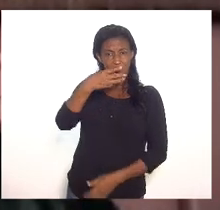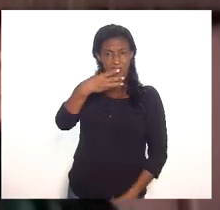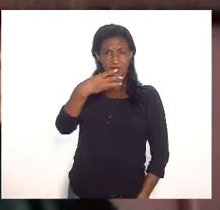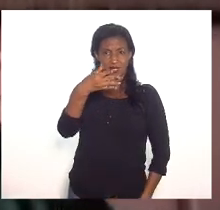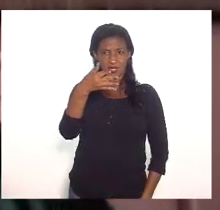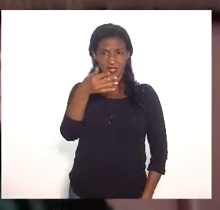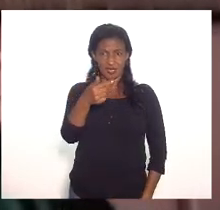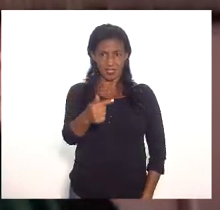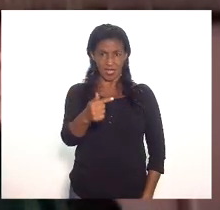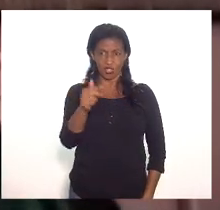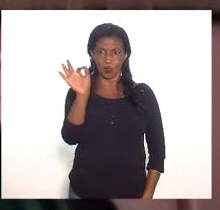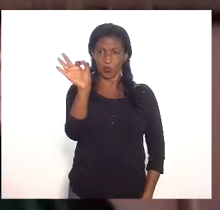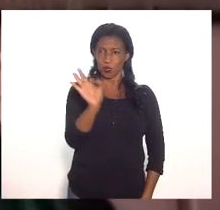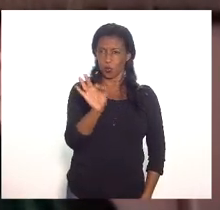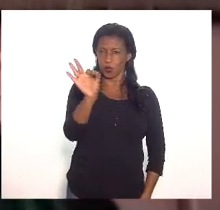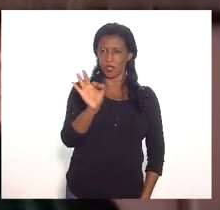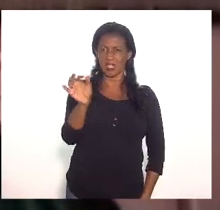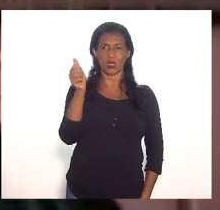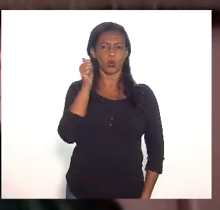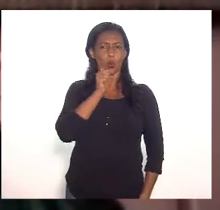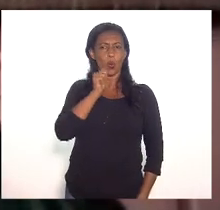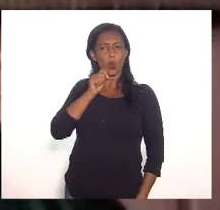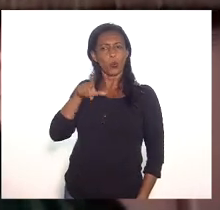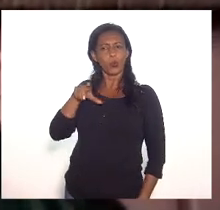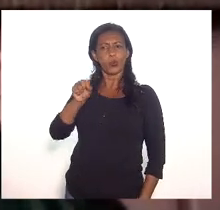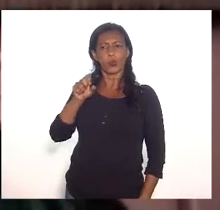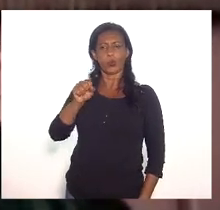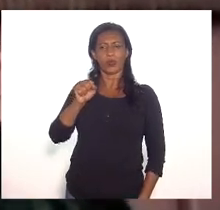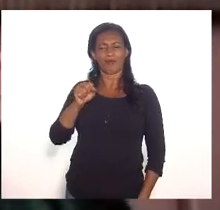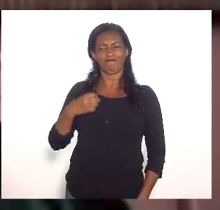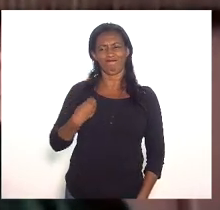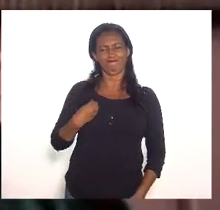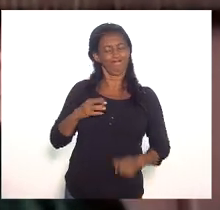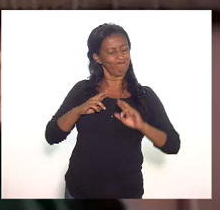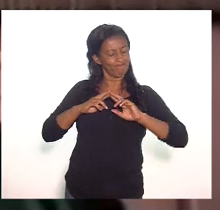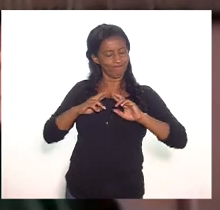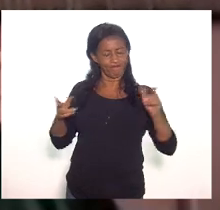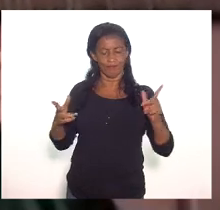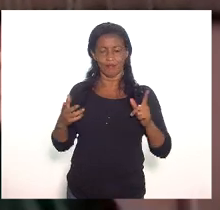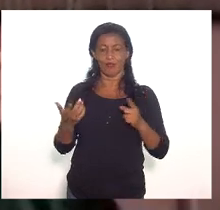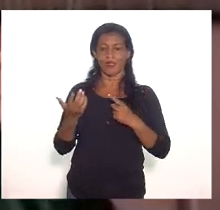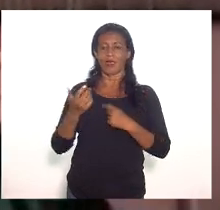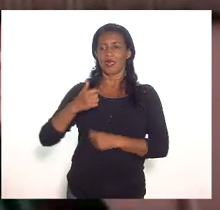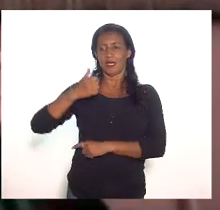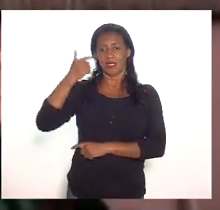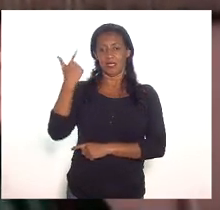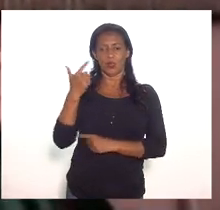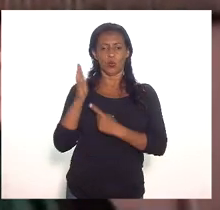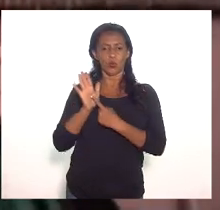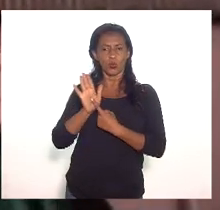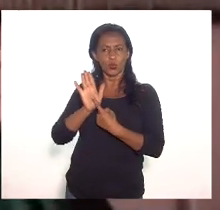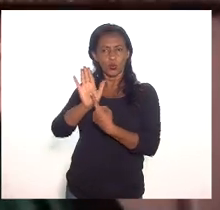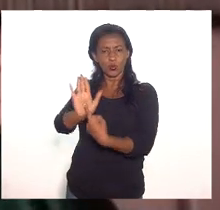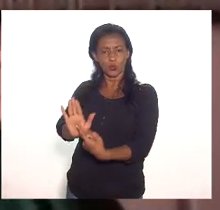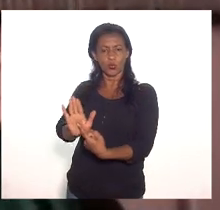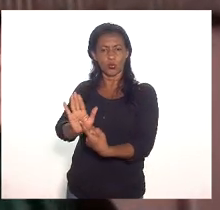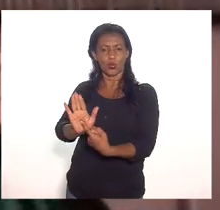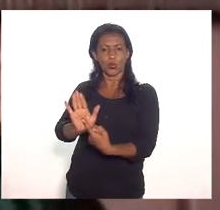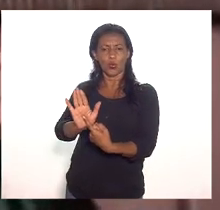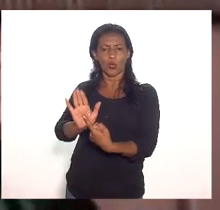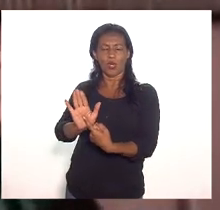237% de assassinatos de mulheres lésbicas no Brasil. Segundo o Atlas da Violência de 2020, entre a